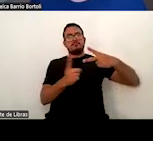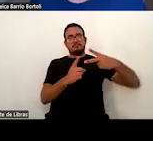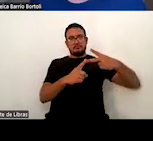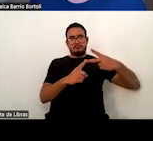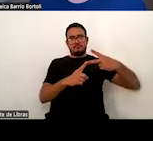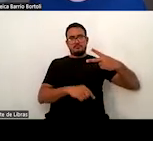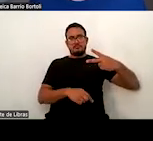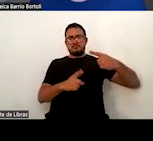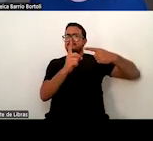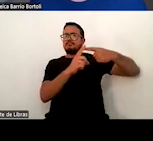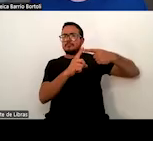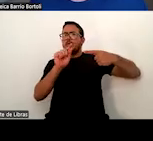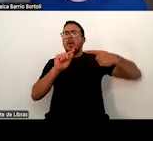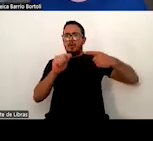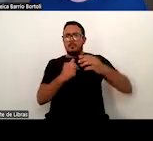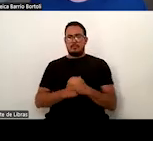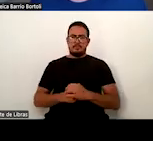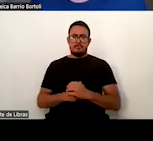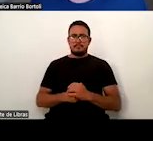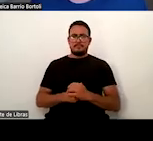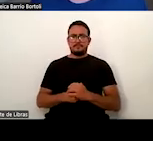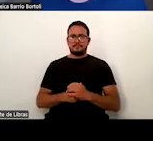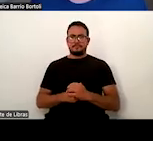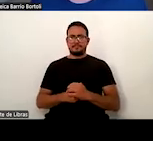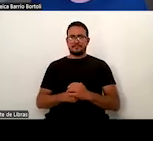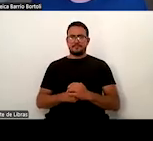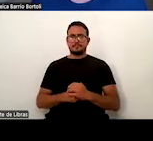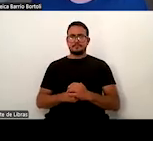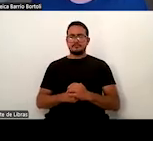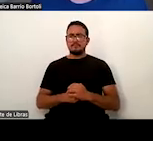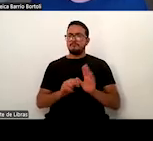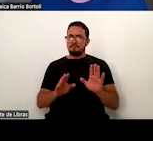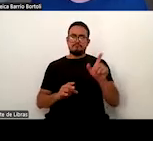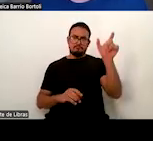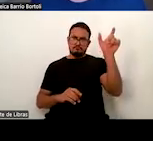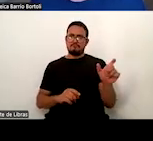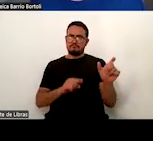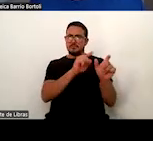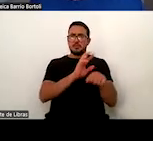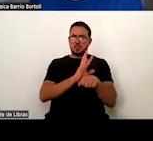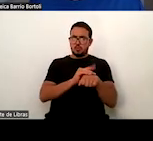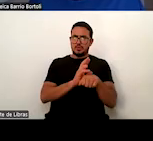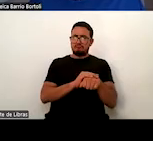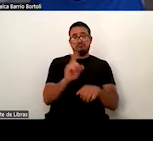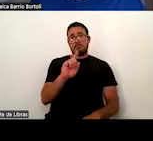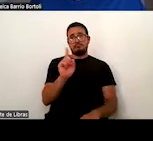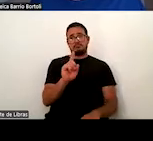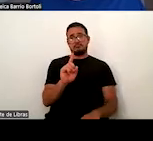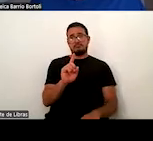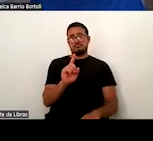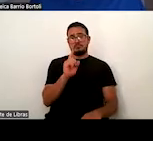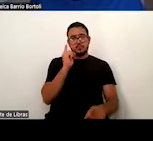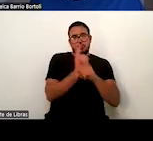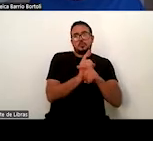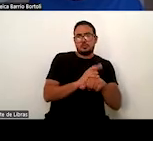adota medidas que são voltadas para aquele paciente que não está doente. Então, é um período